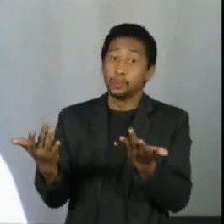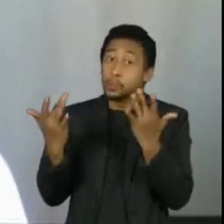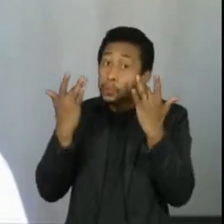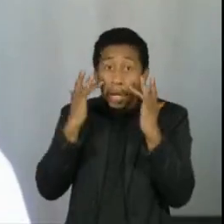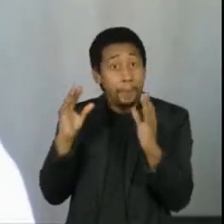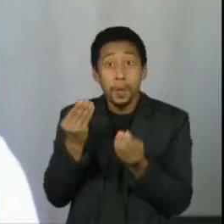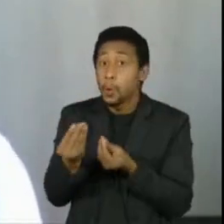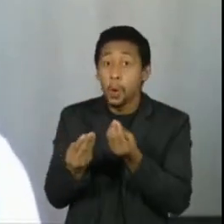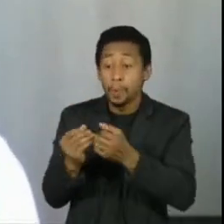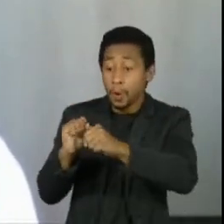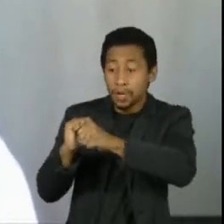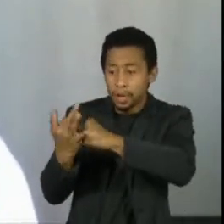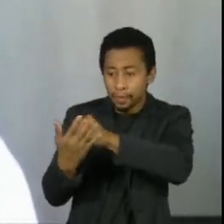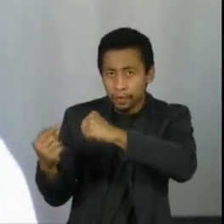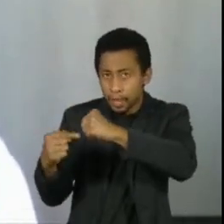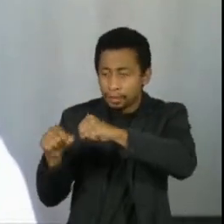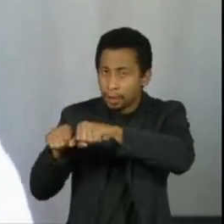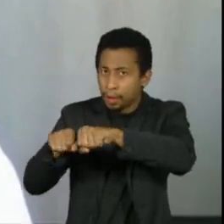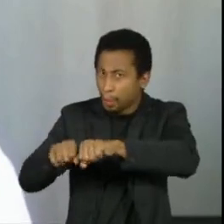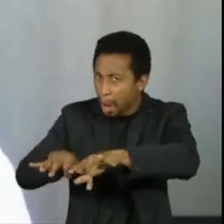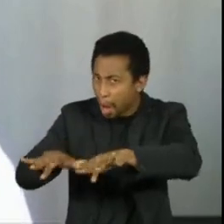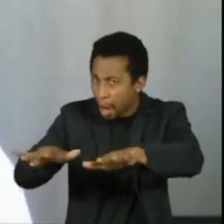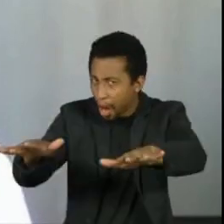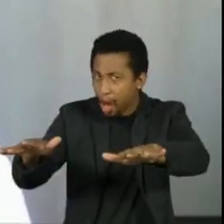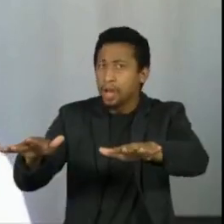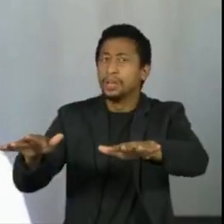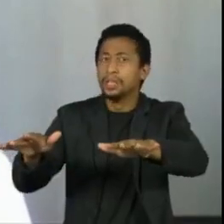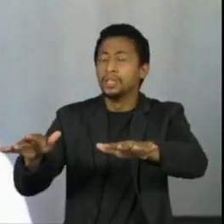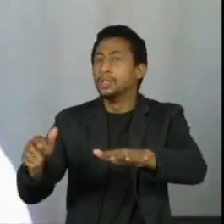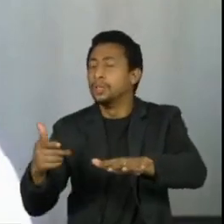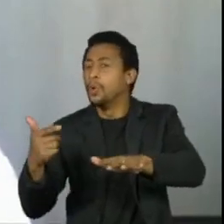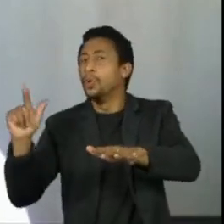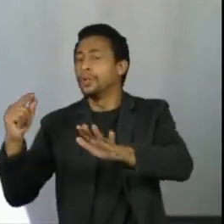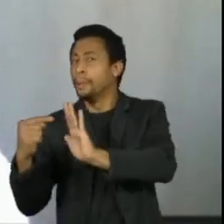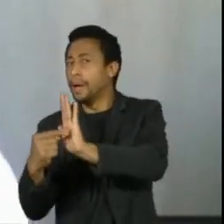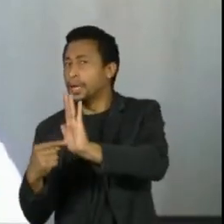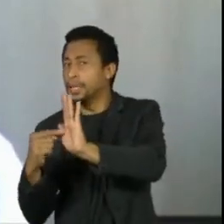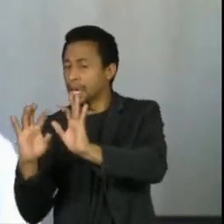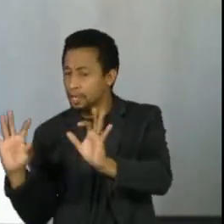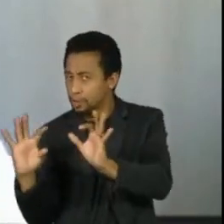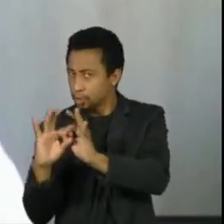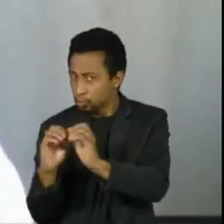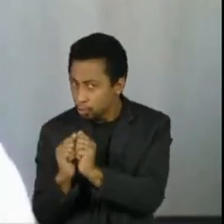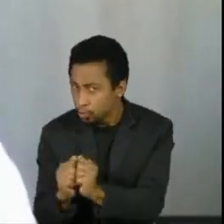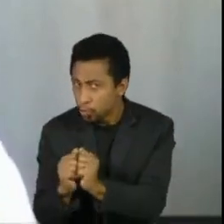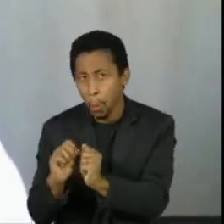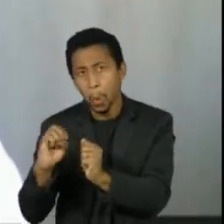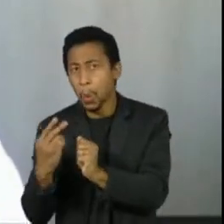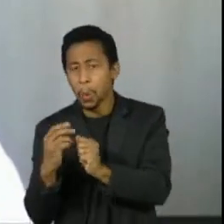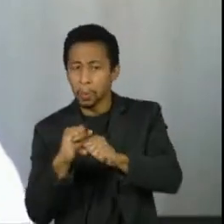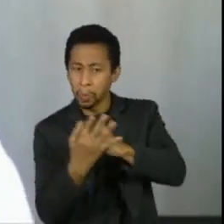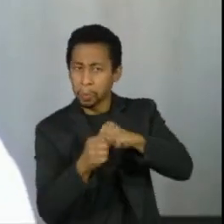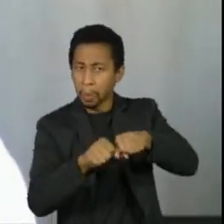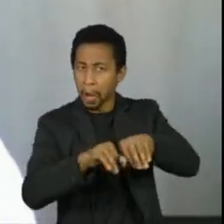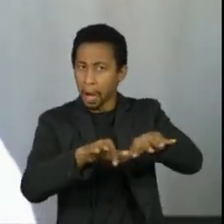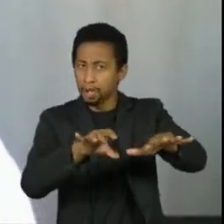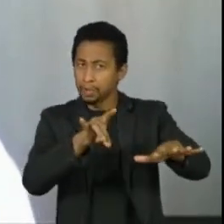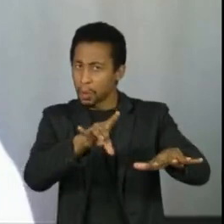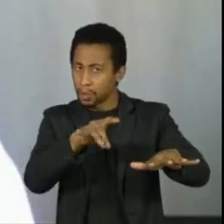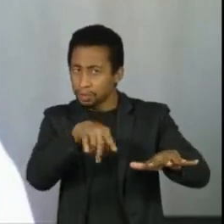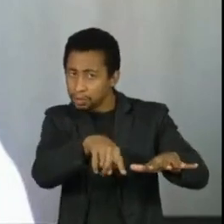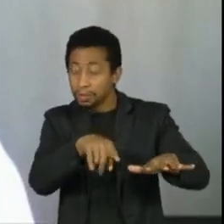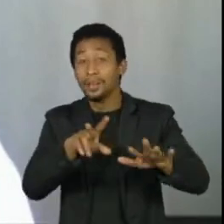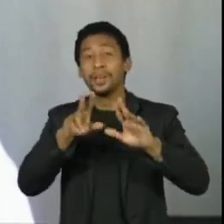ia atacar sozinho ou se acompanhado de outras bactérias, né? Como aconteceu, por exemplo, com o